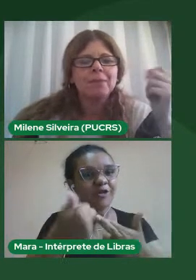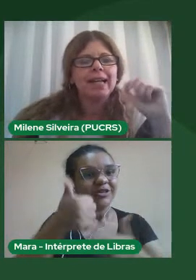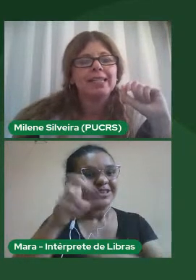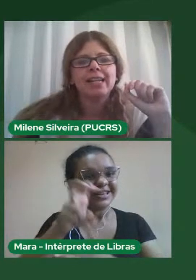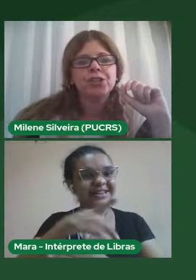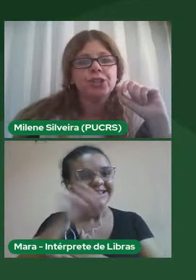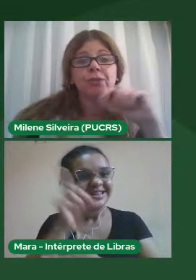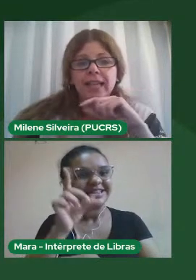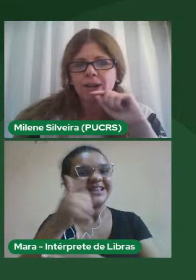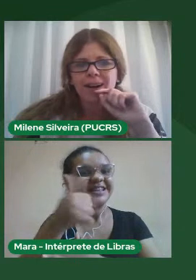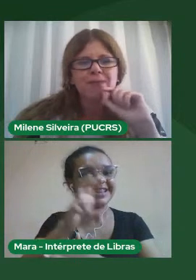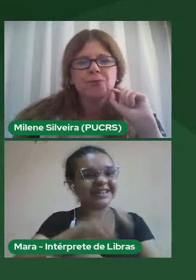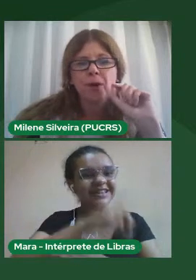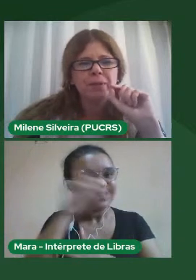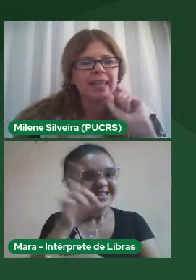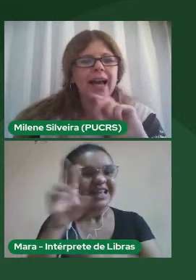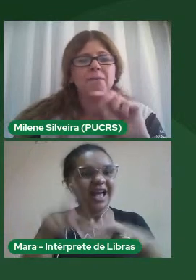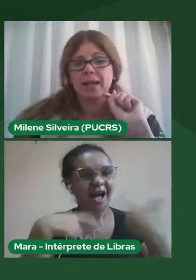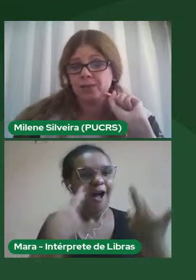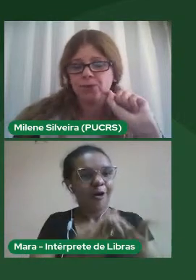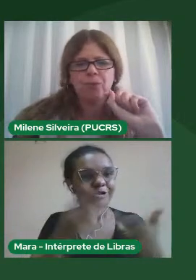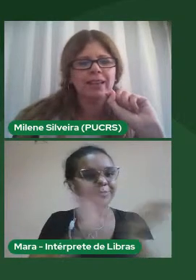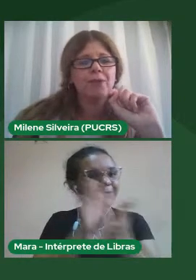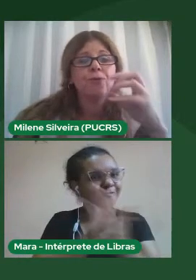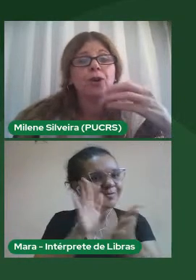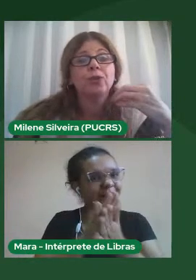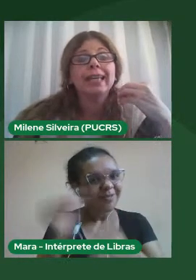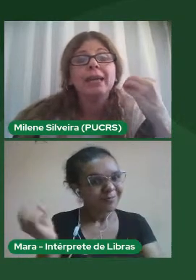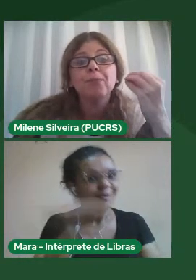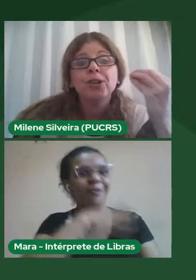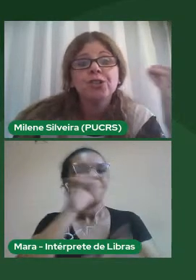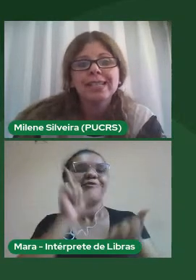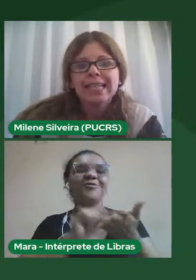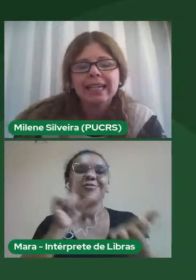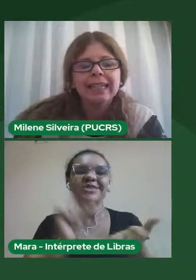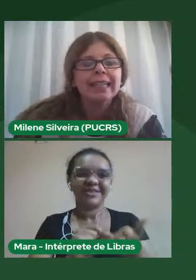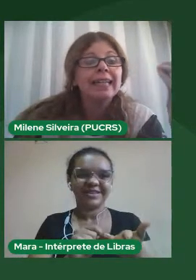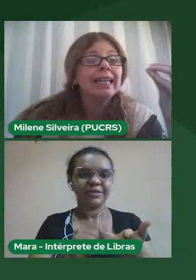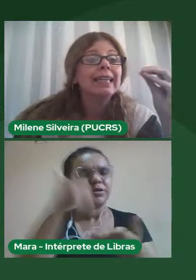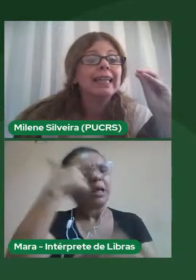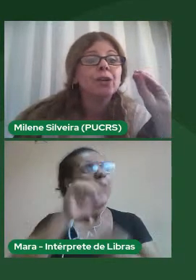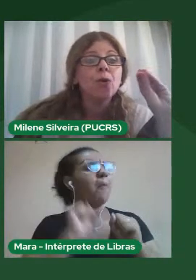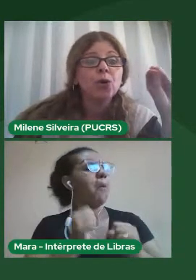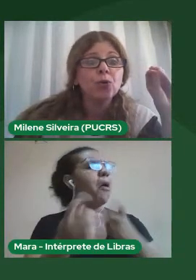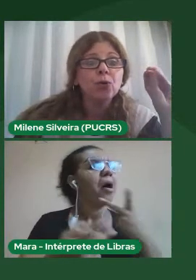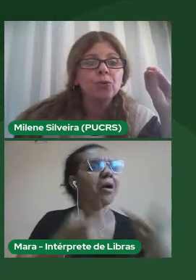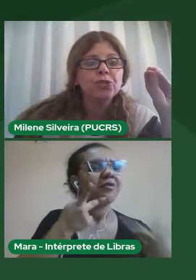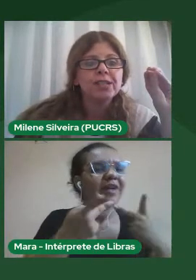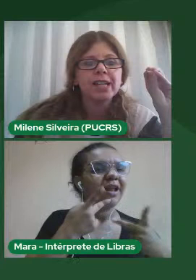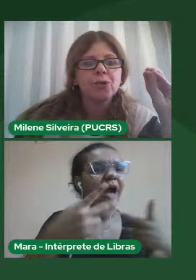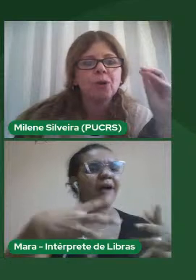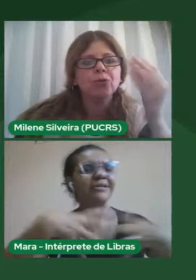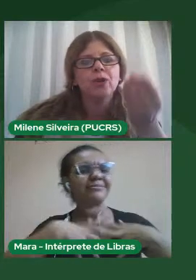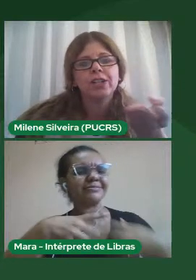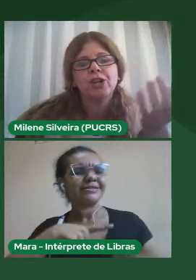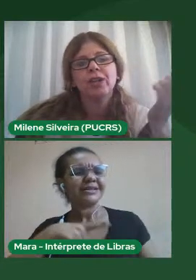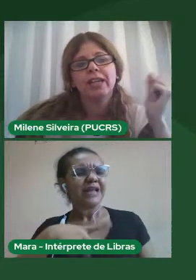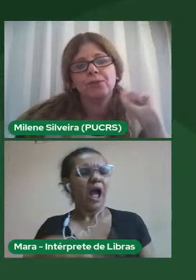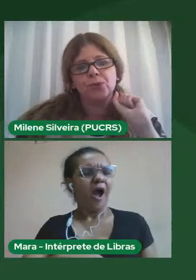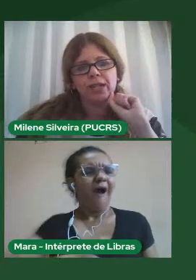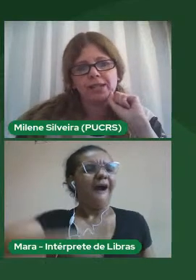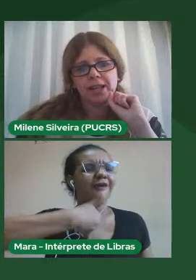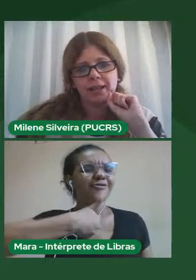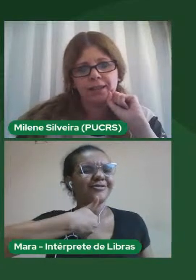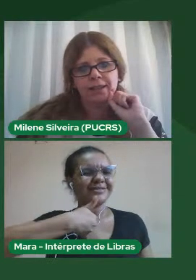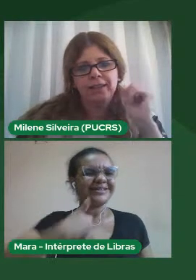para trabalhar nesse artigo. E agora vou apanhar, mas vou botar a foto. Quem pode dizer que tem o orgulho de ser coautora de alguém